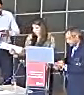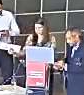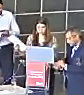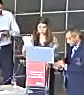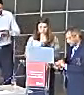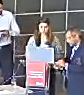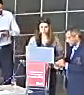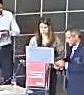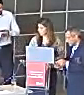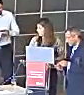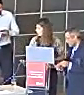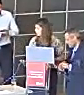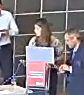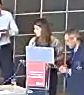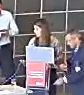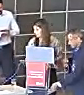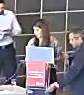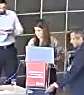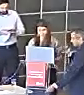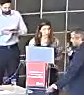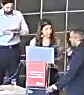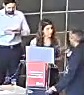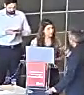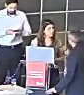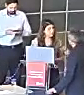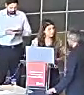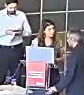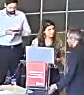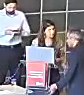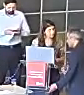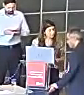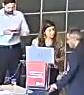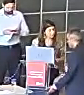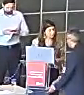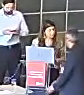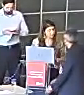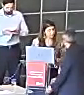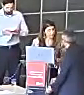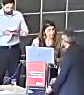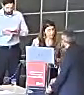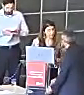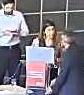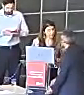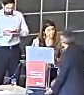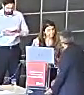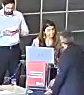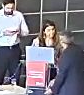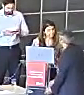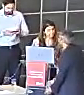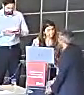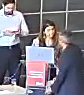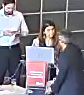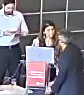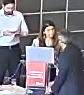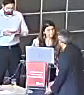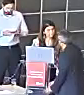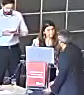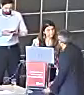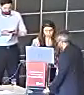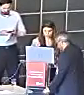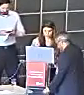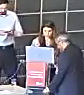poder público e da sociedade essa viagem começou no interior de Minas e o combinado era o seguinte uma turma de